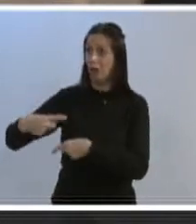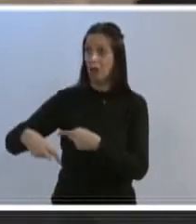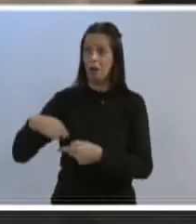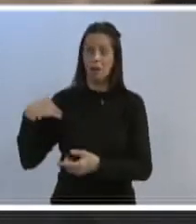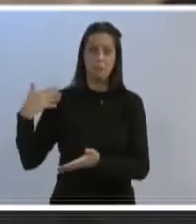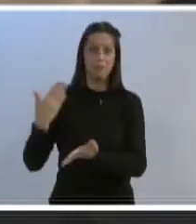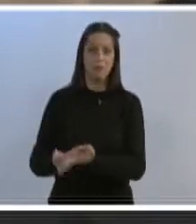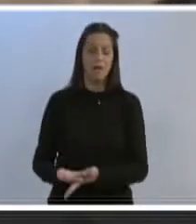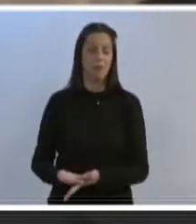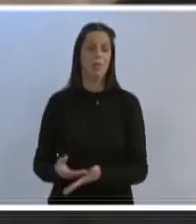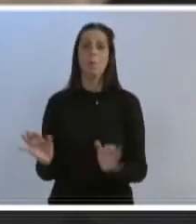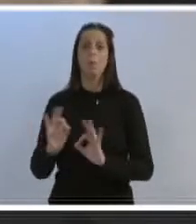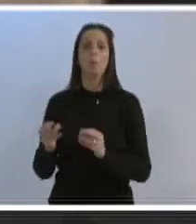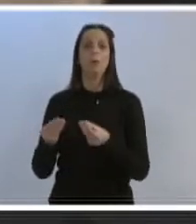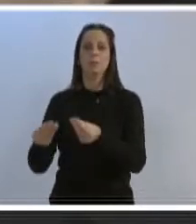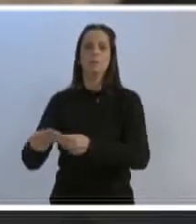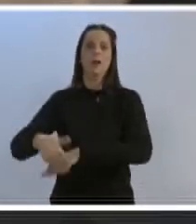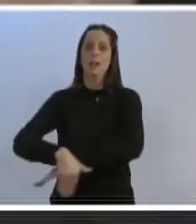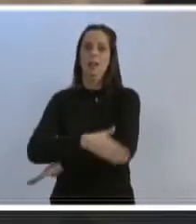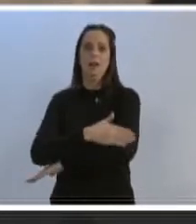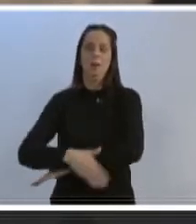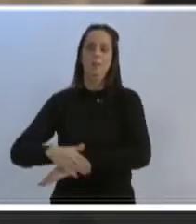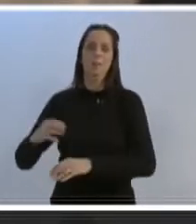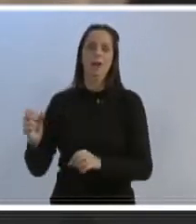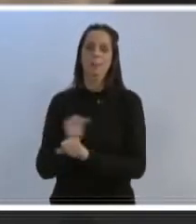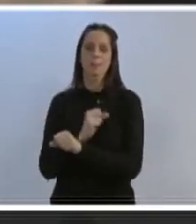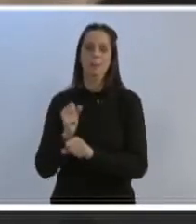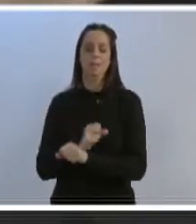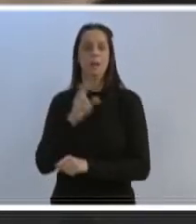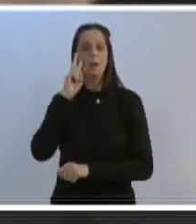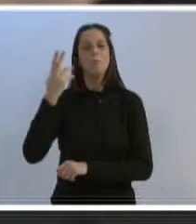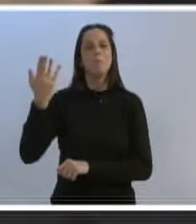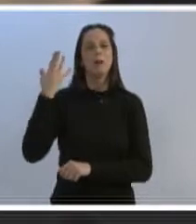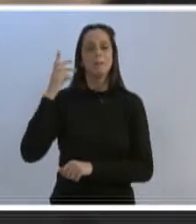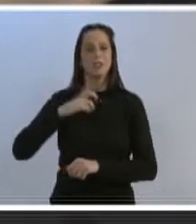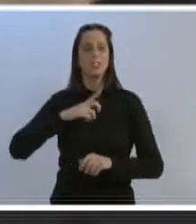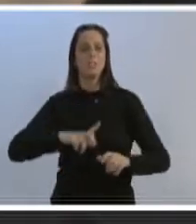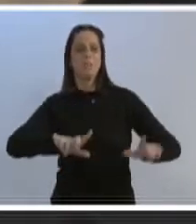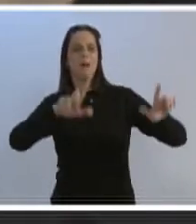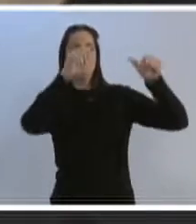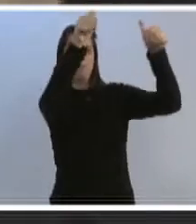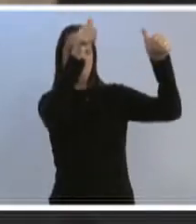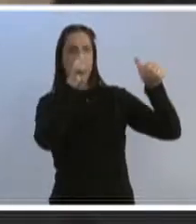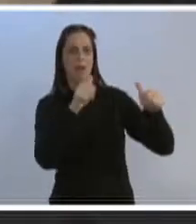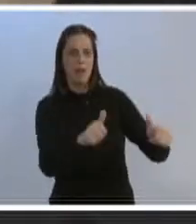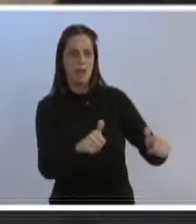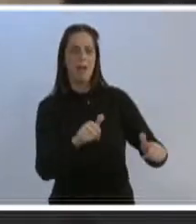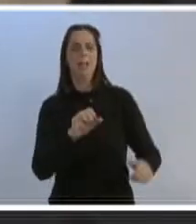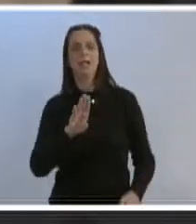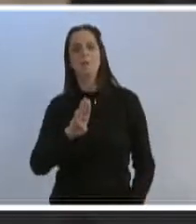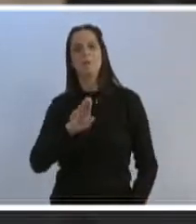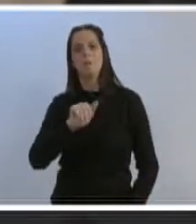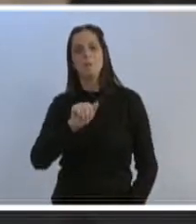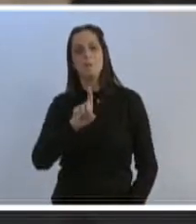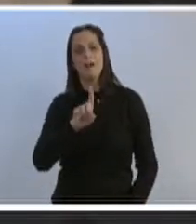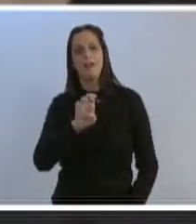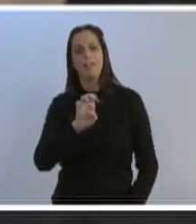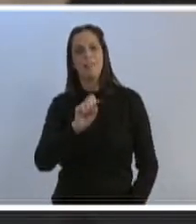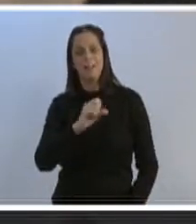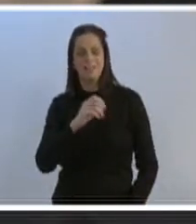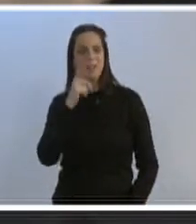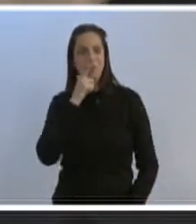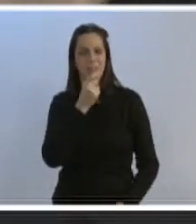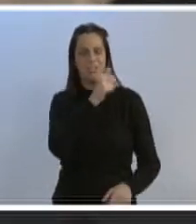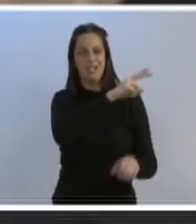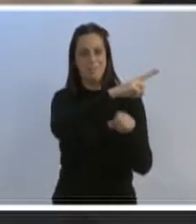atrás ainda quando lá tinha placa do badesc anunciando que essa é a obra netinho até colocar nos piquetes lá na rua e até hoje